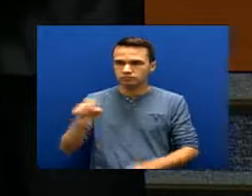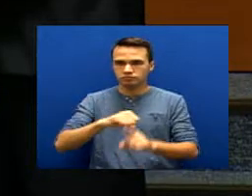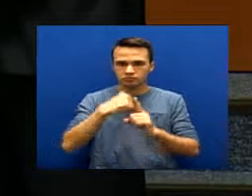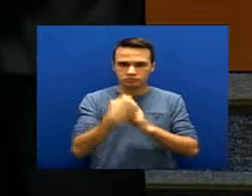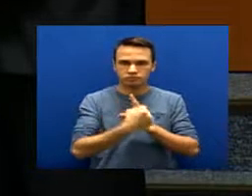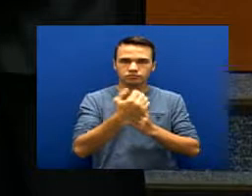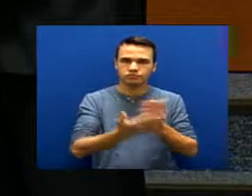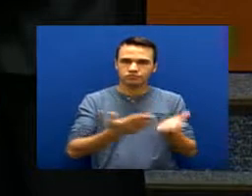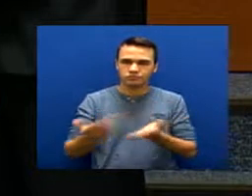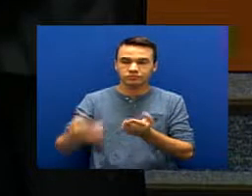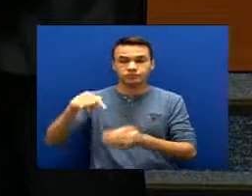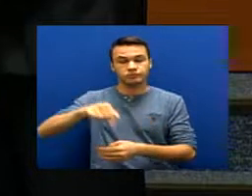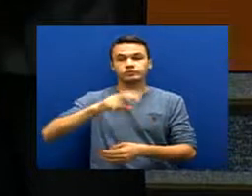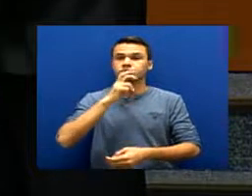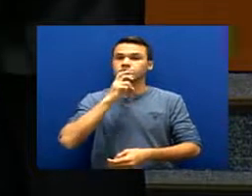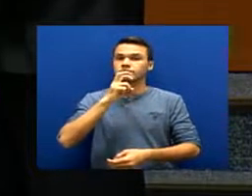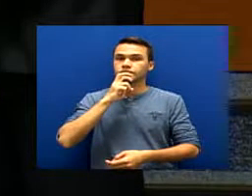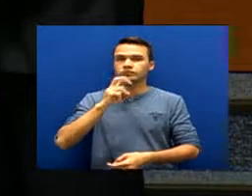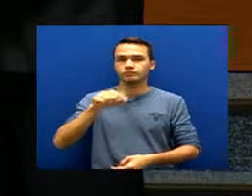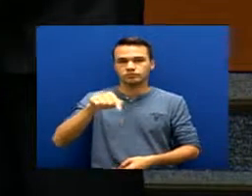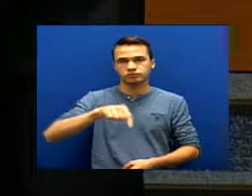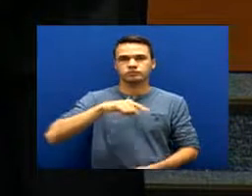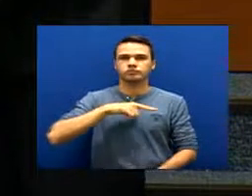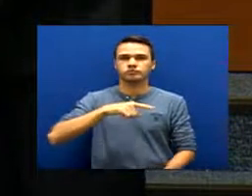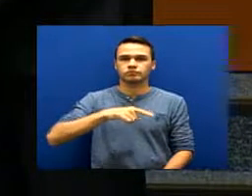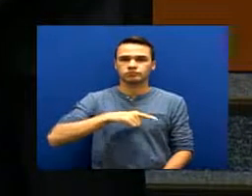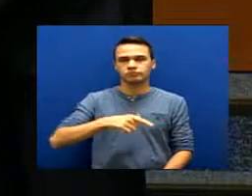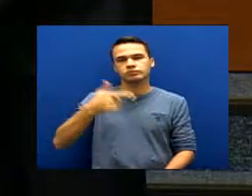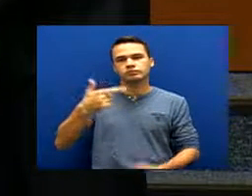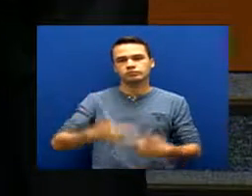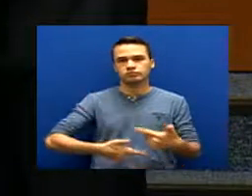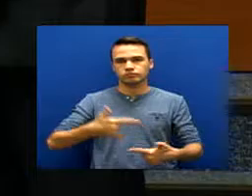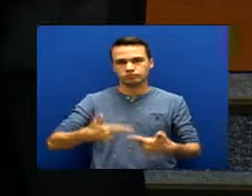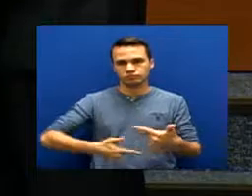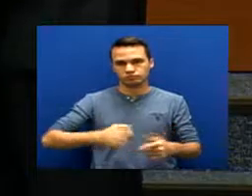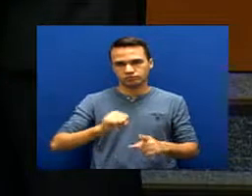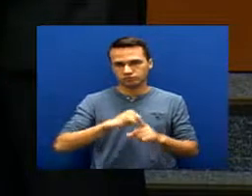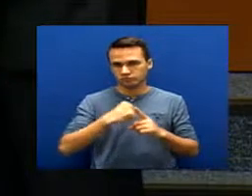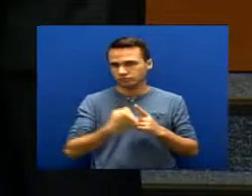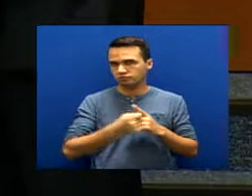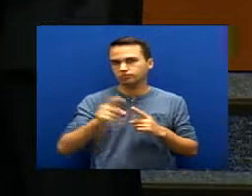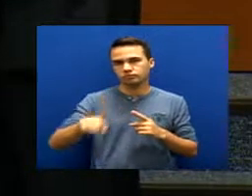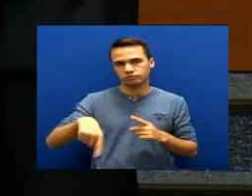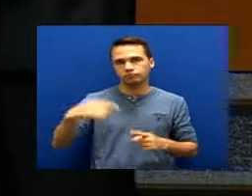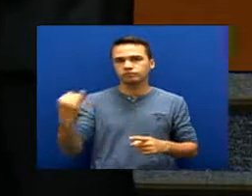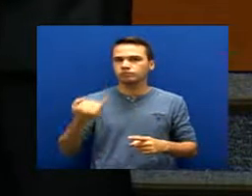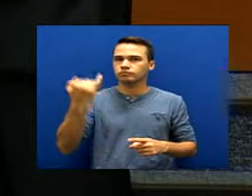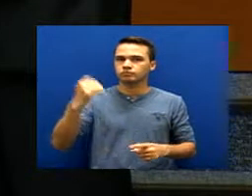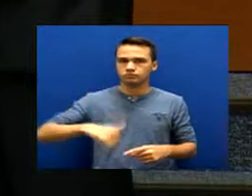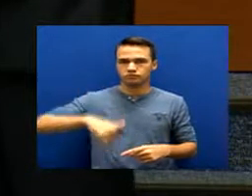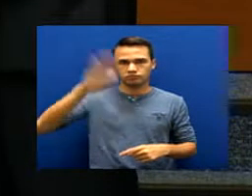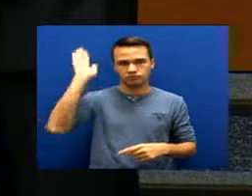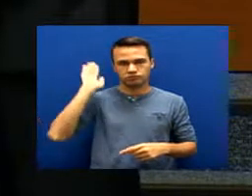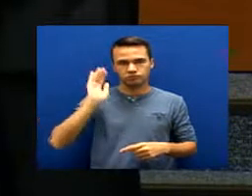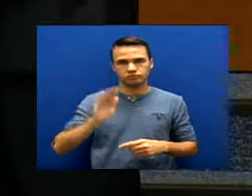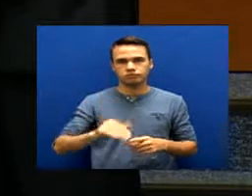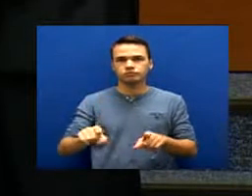1.800 a 1.900 crianças. E só quem sabe o que é cuidar, quem faz um trabalho como esse,